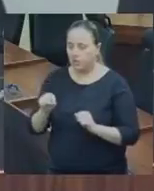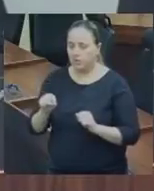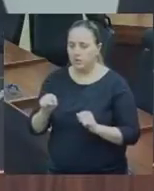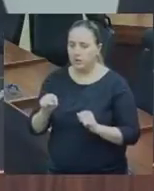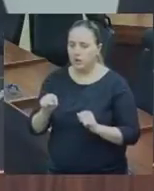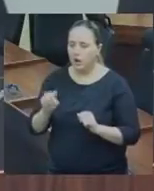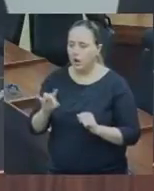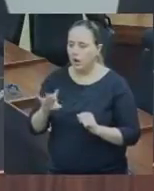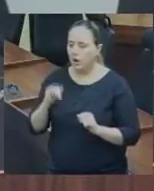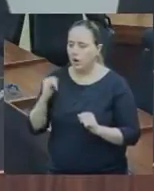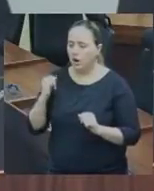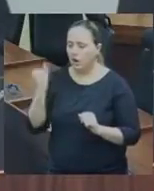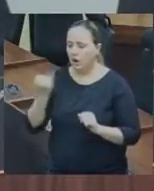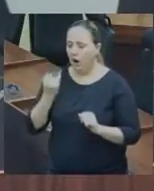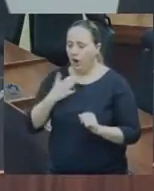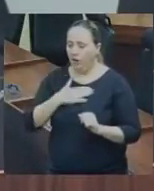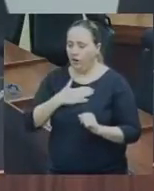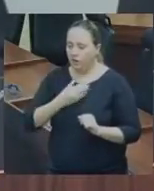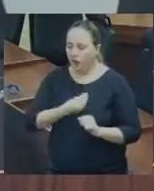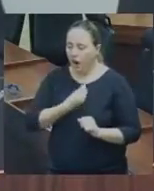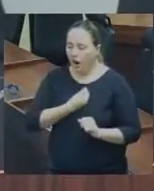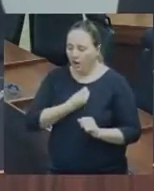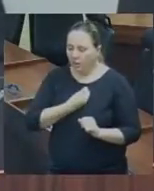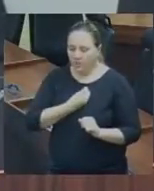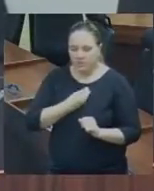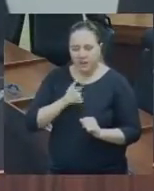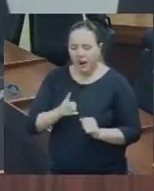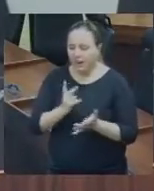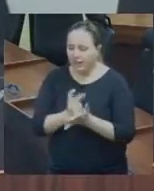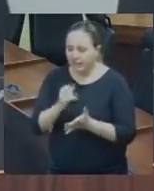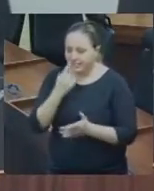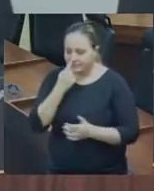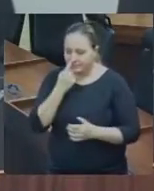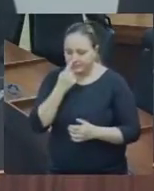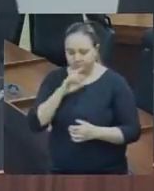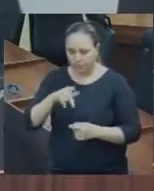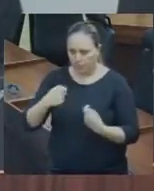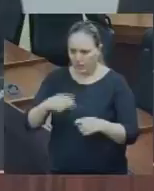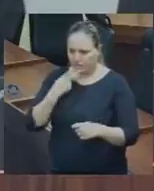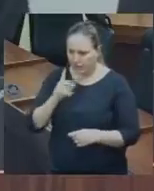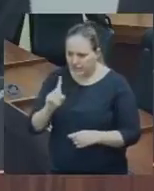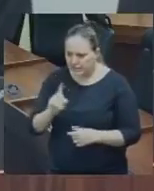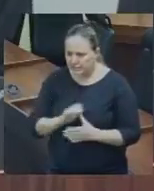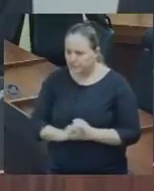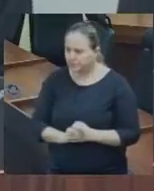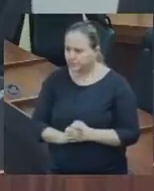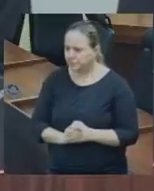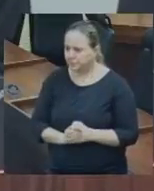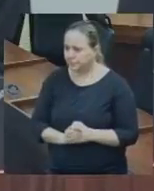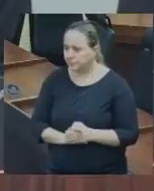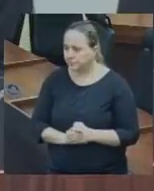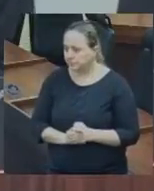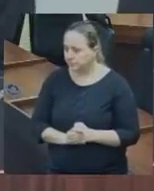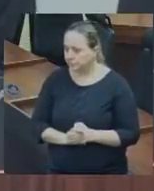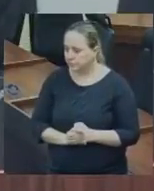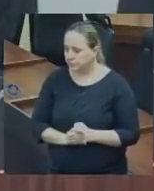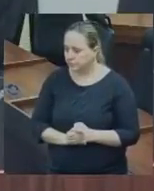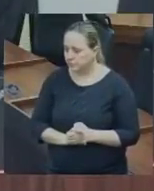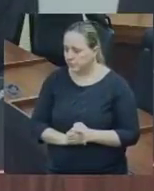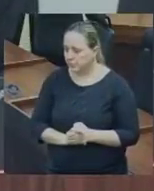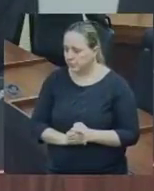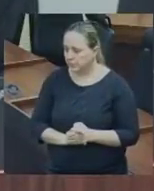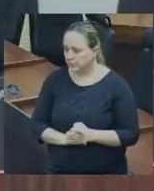importa nós né ea mais ninguém por mais íntimo que seja não sei que seja a nossa escolha revela então